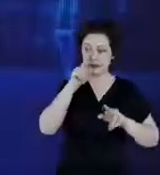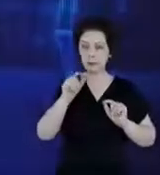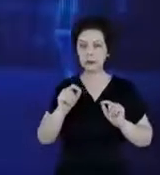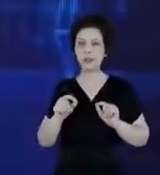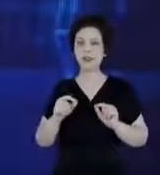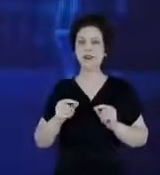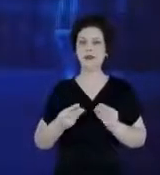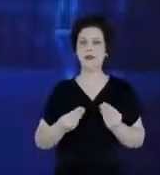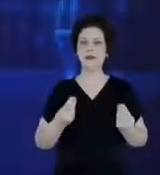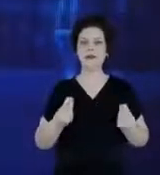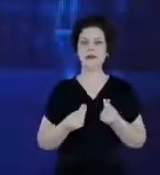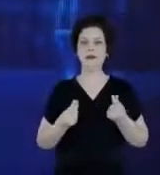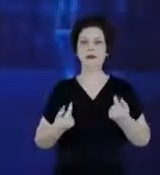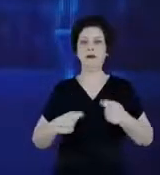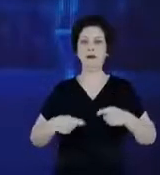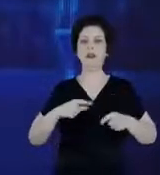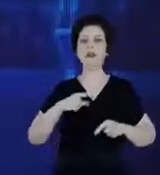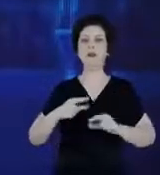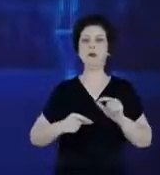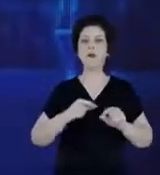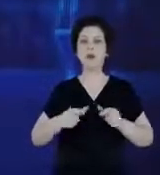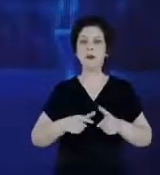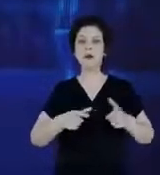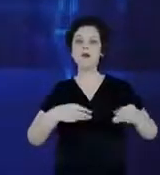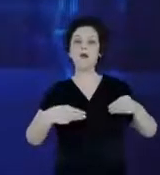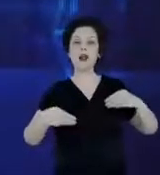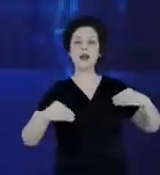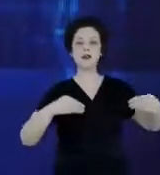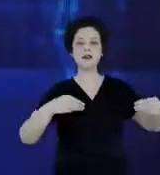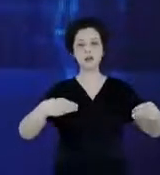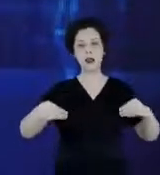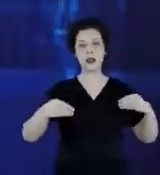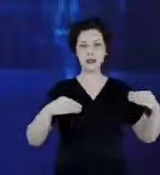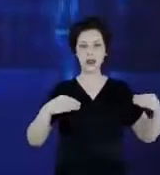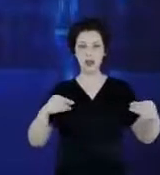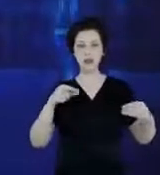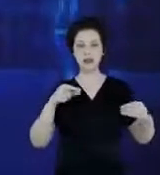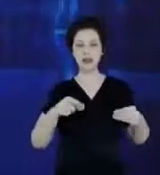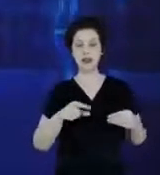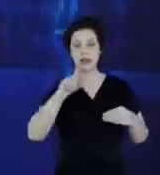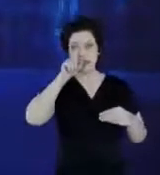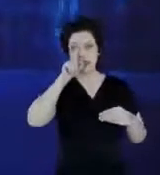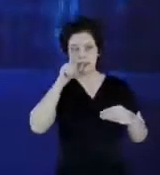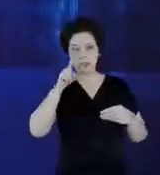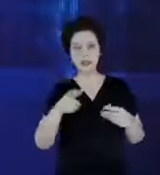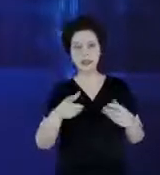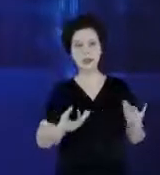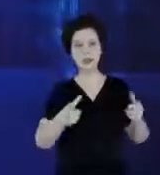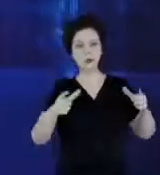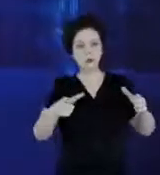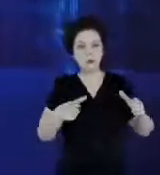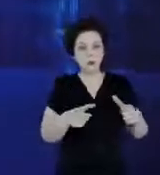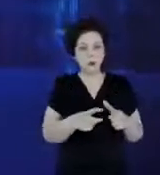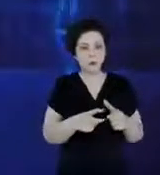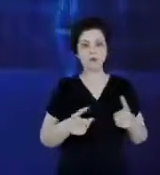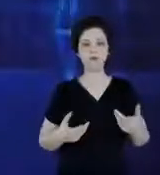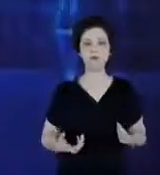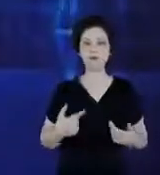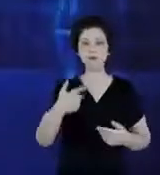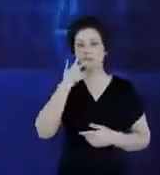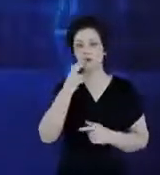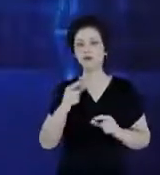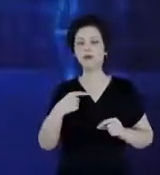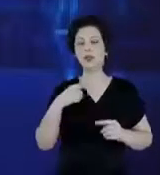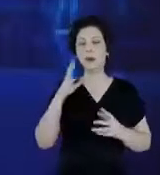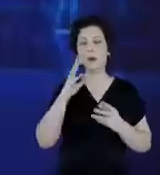na necessidade de ter uma maior flexibilidade com relação a esses riscos. Então, daí, é que eu acho que, assim, eu entendo o